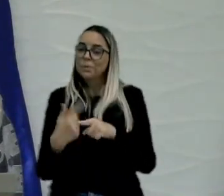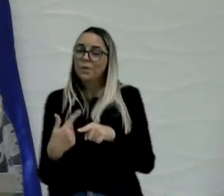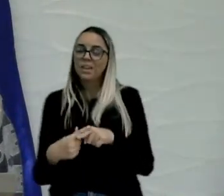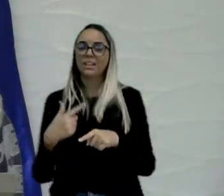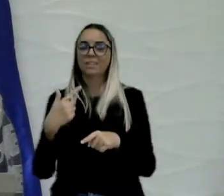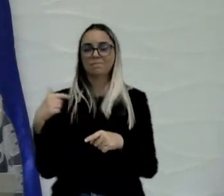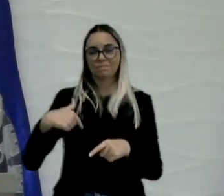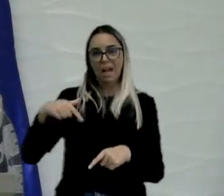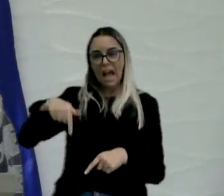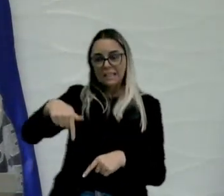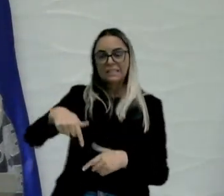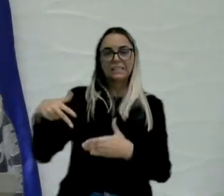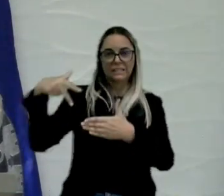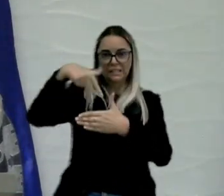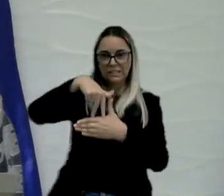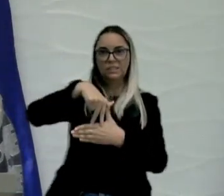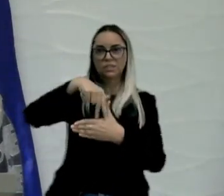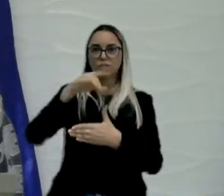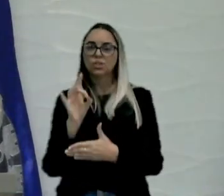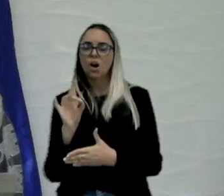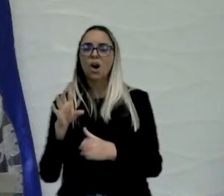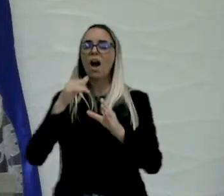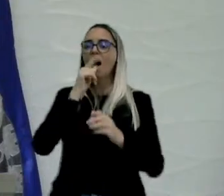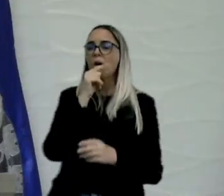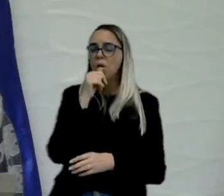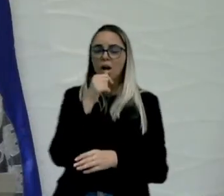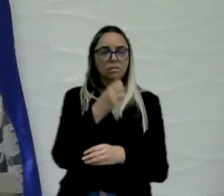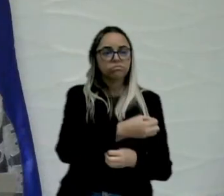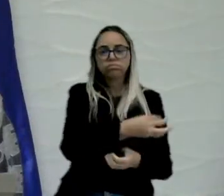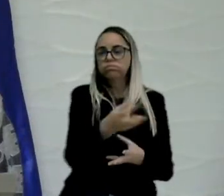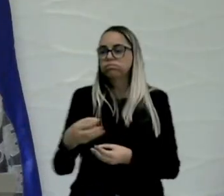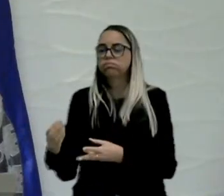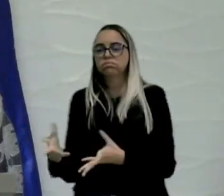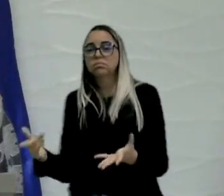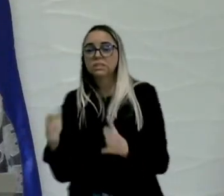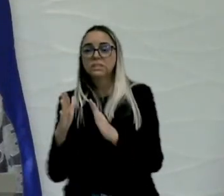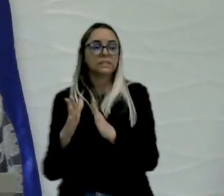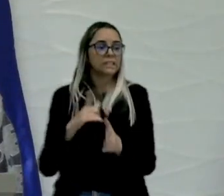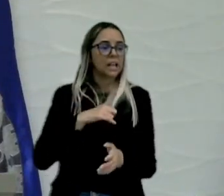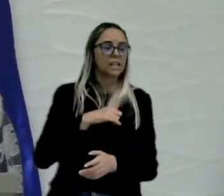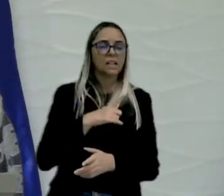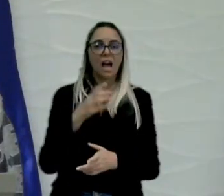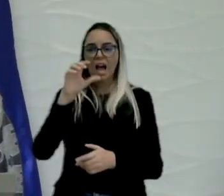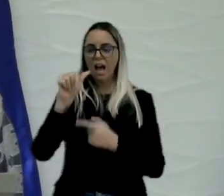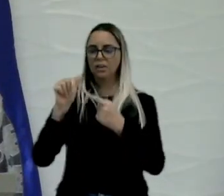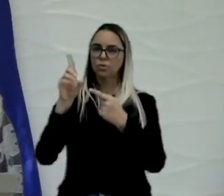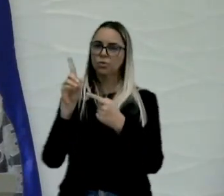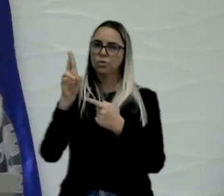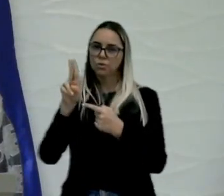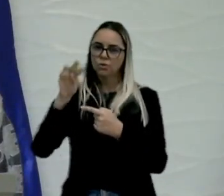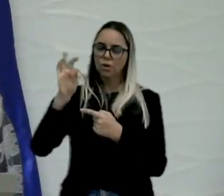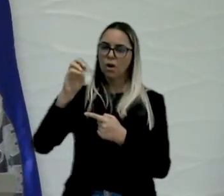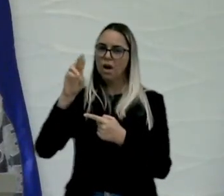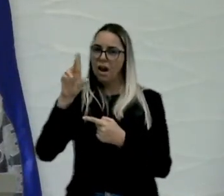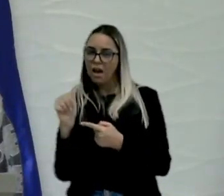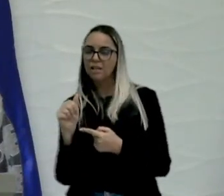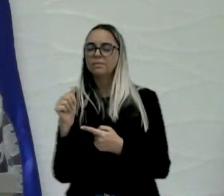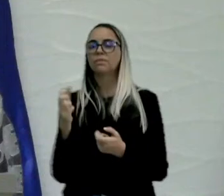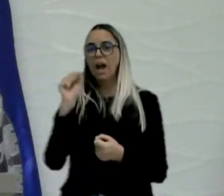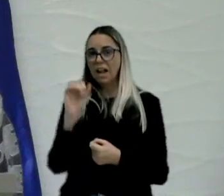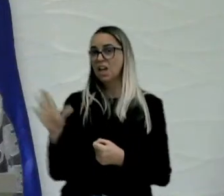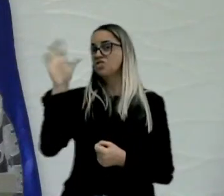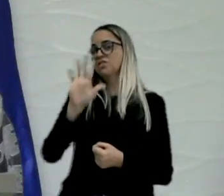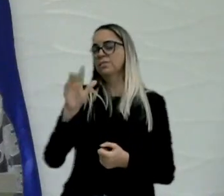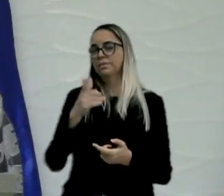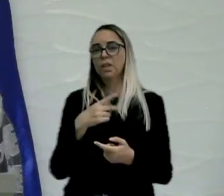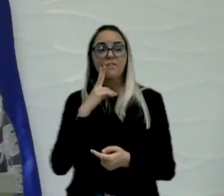que só funcionava a água de São Bento quando concluísse a Adutora do Agreste e vi a Raquel l